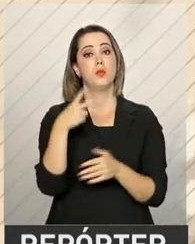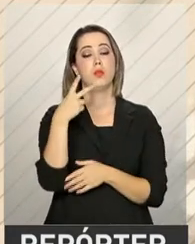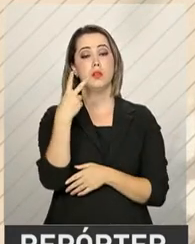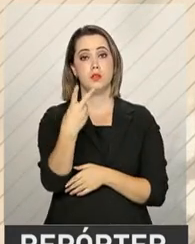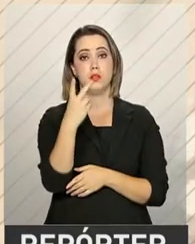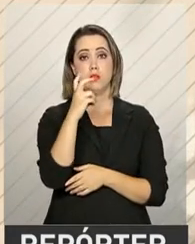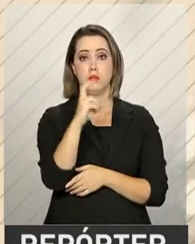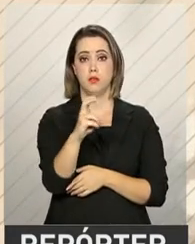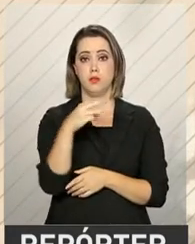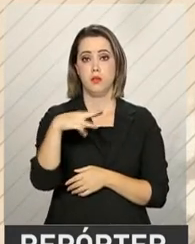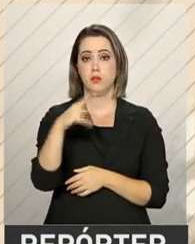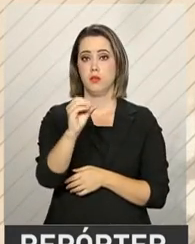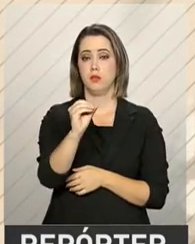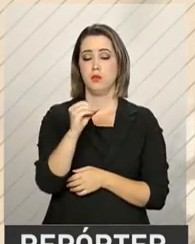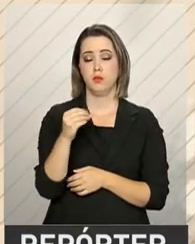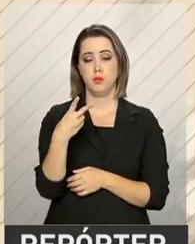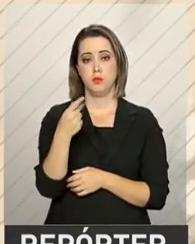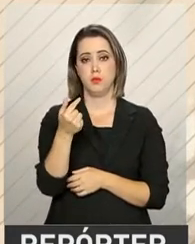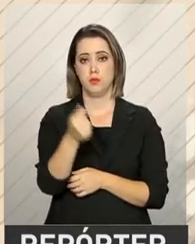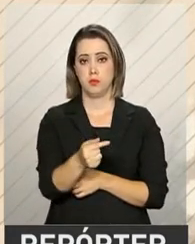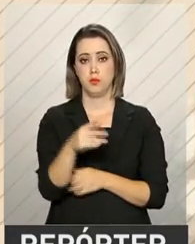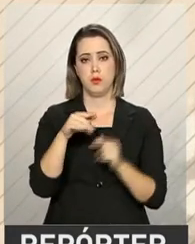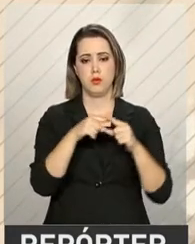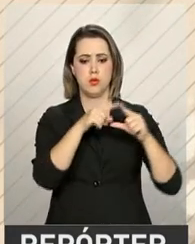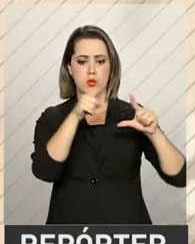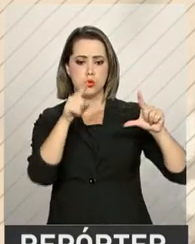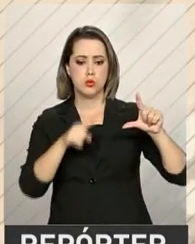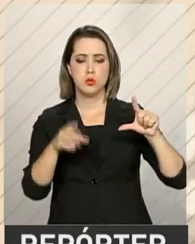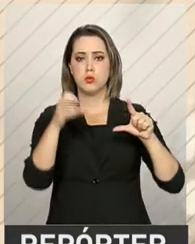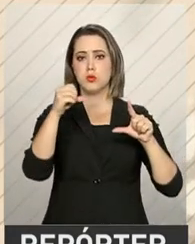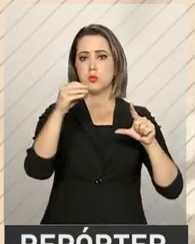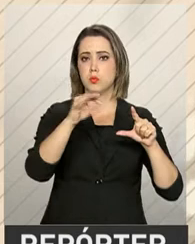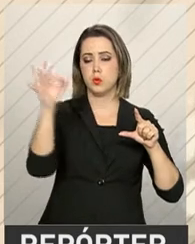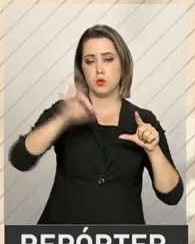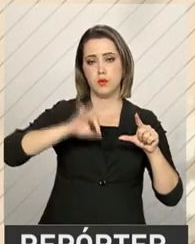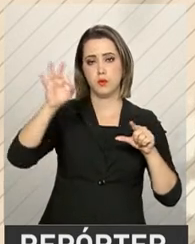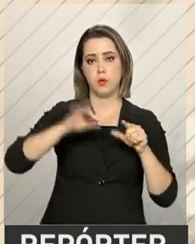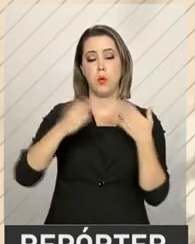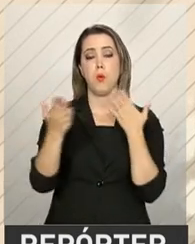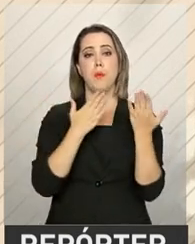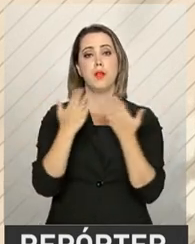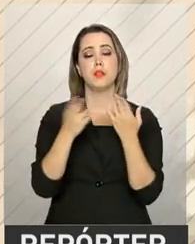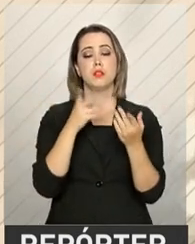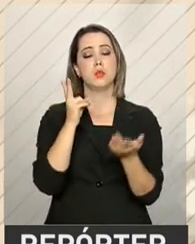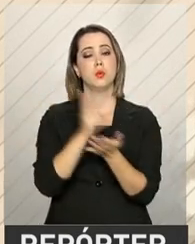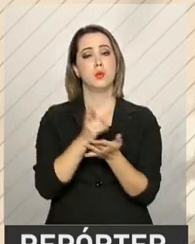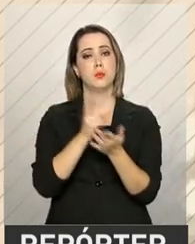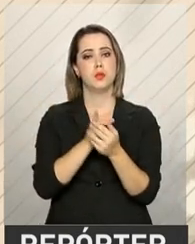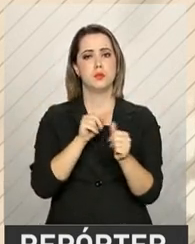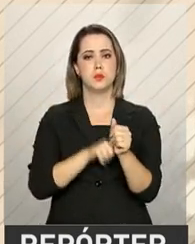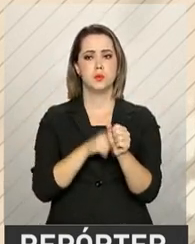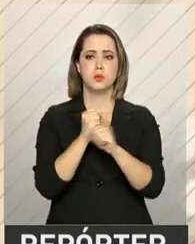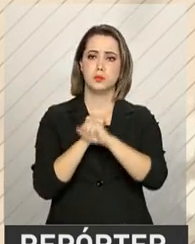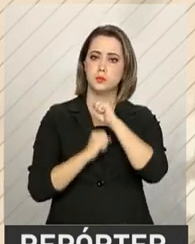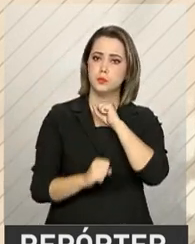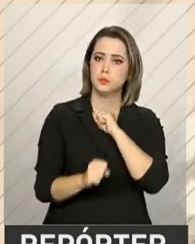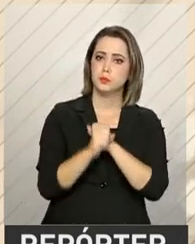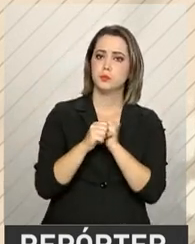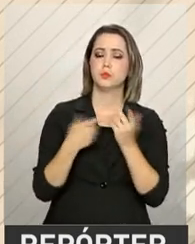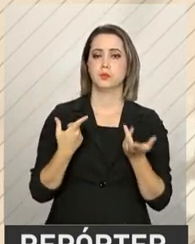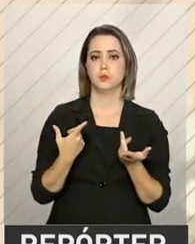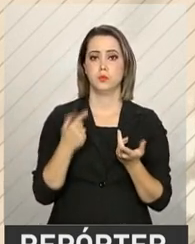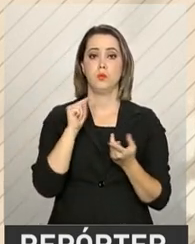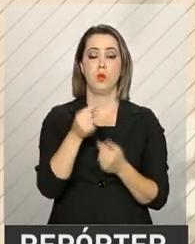março de 2017 caiu 90 por cento se comparado ao mesmo período do ano passado o caso de